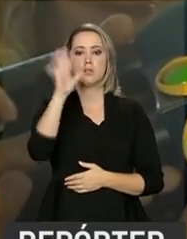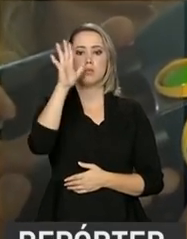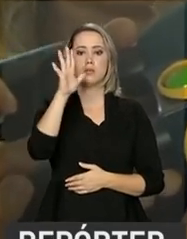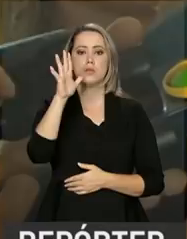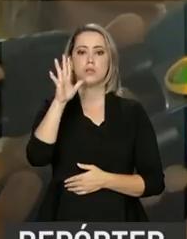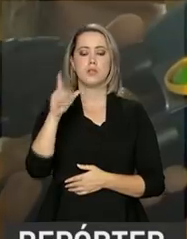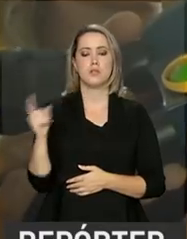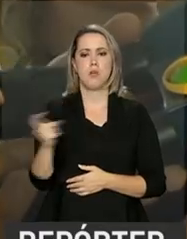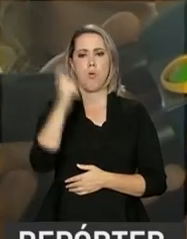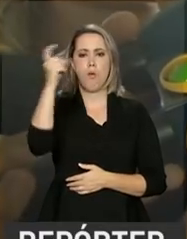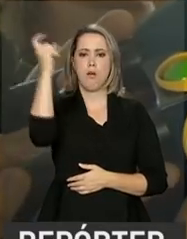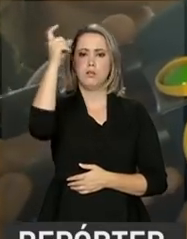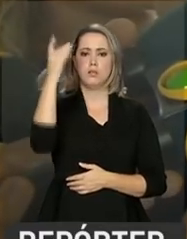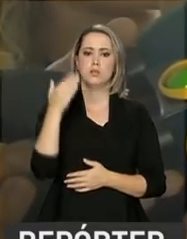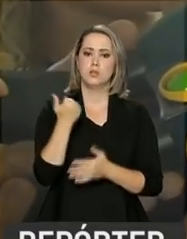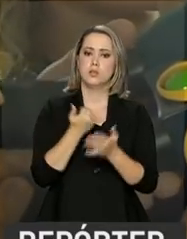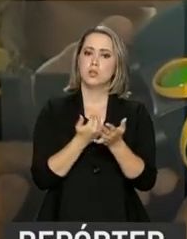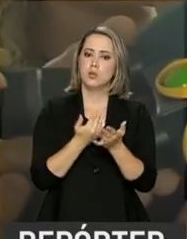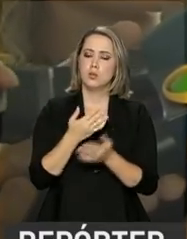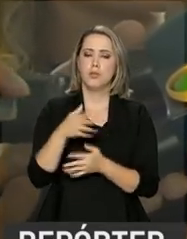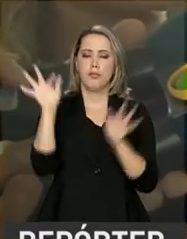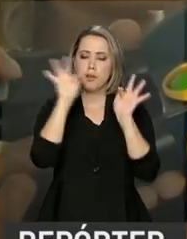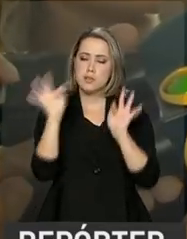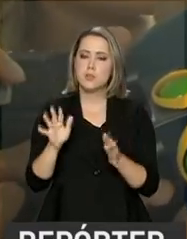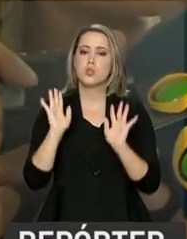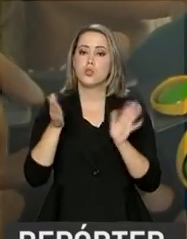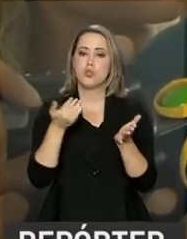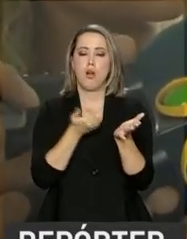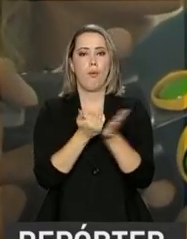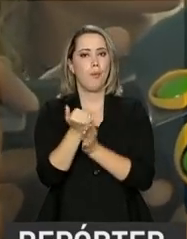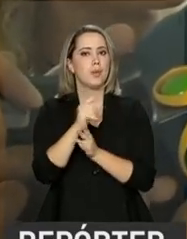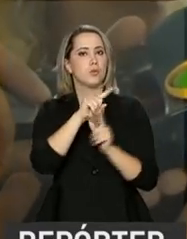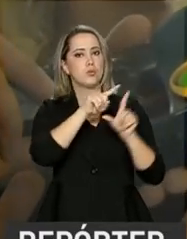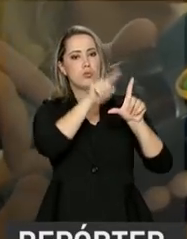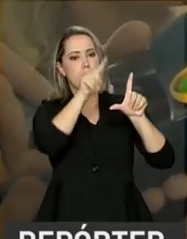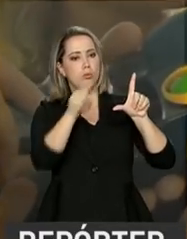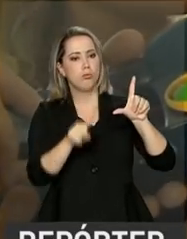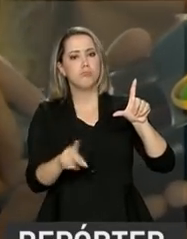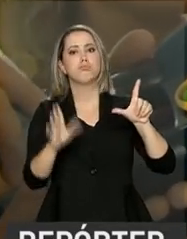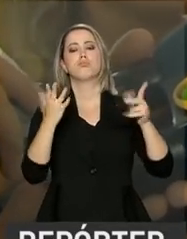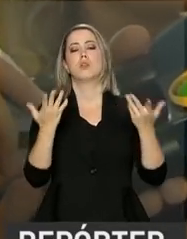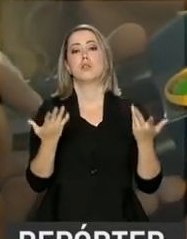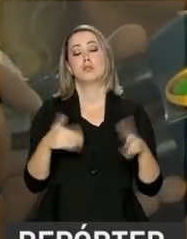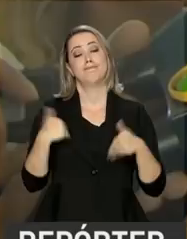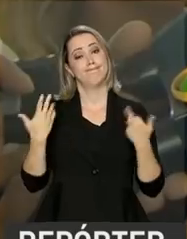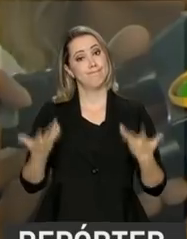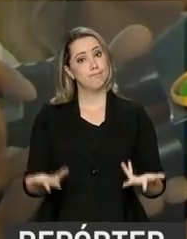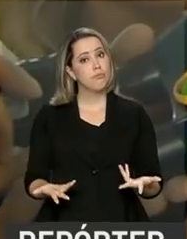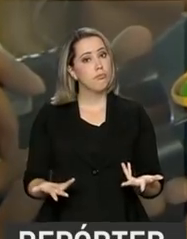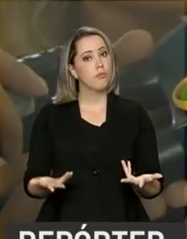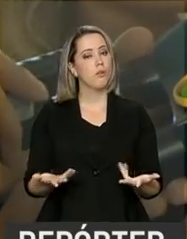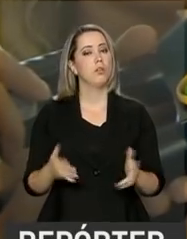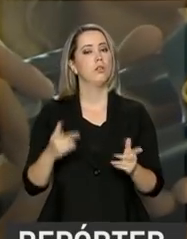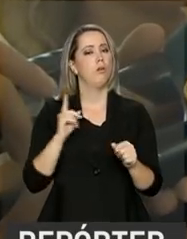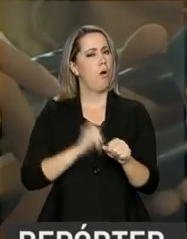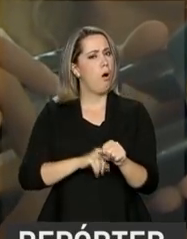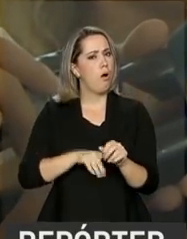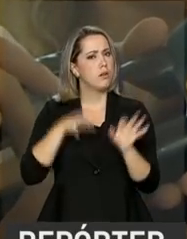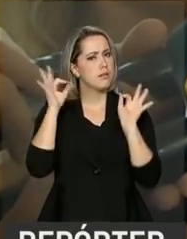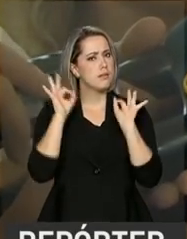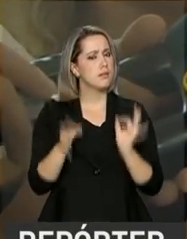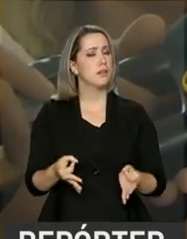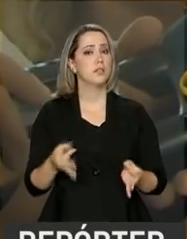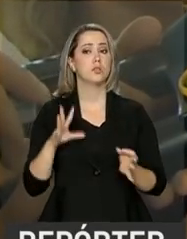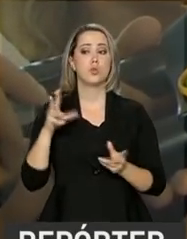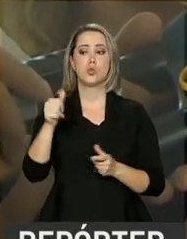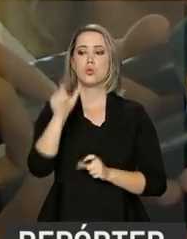que eles nem começou a cair o brasil atravessou a maior recessão da sua história então na hora de